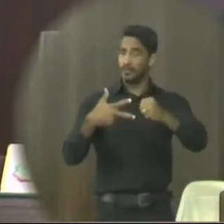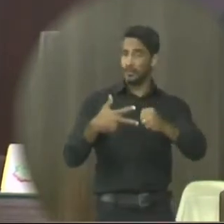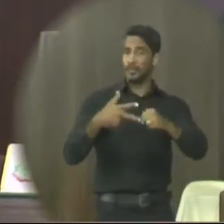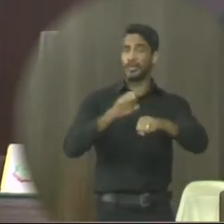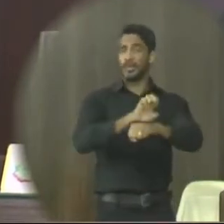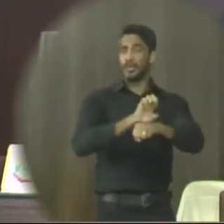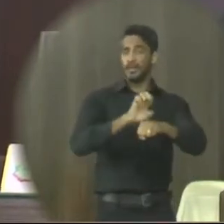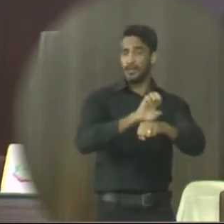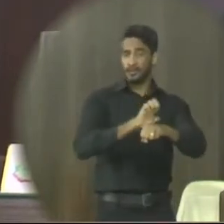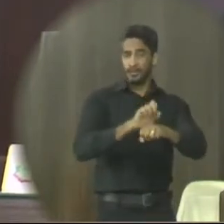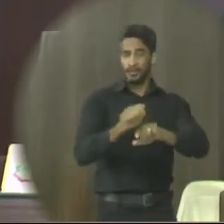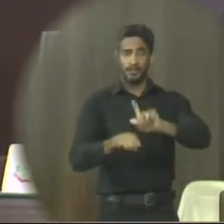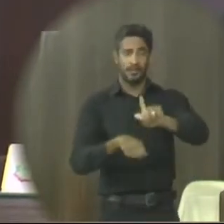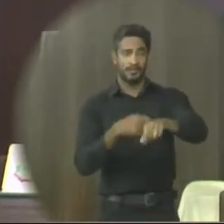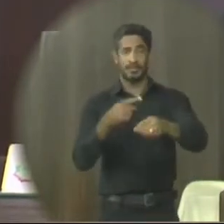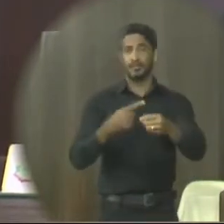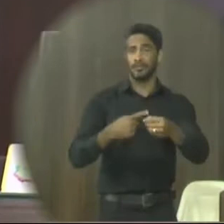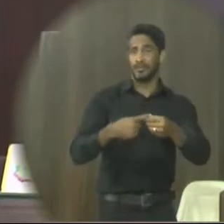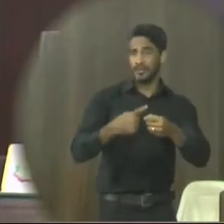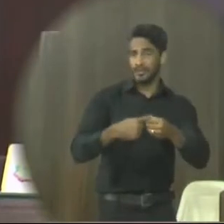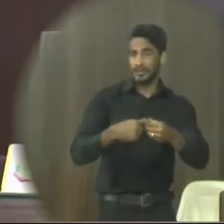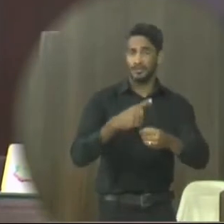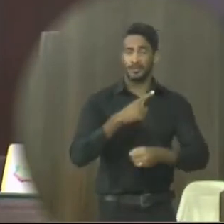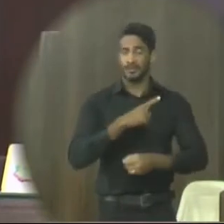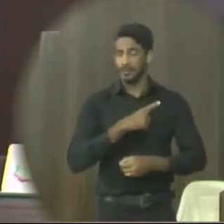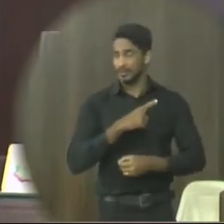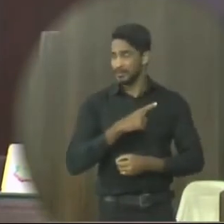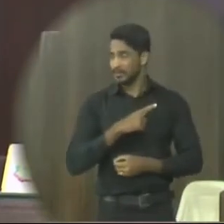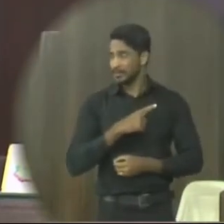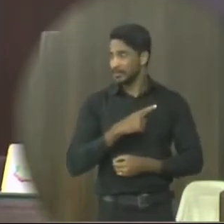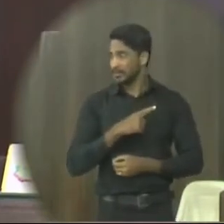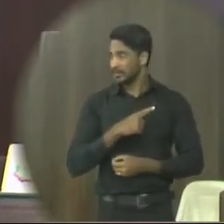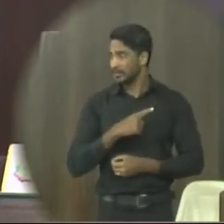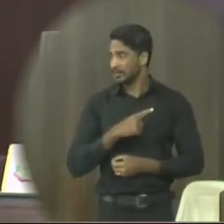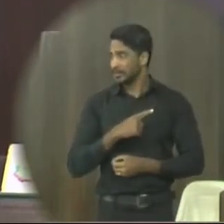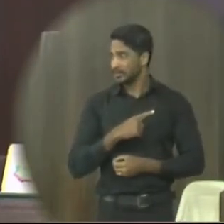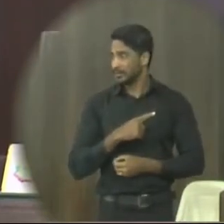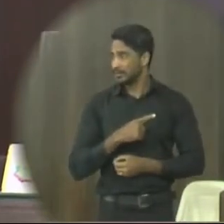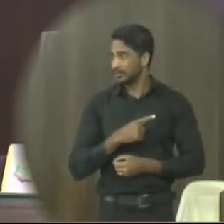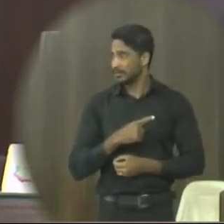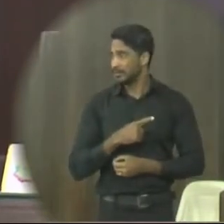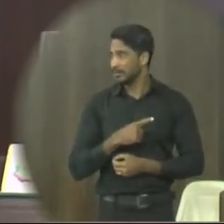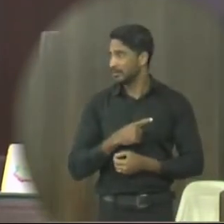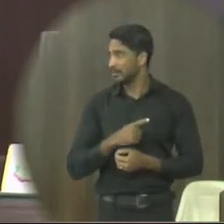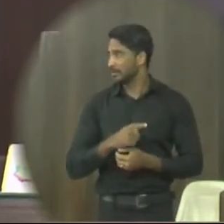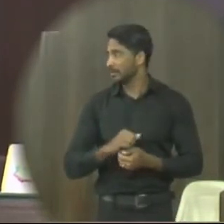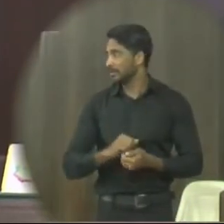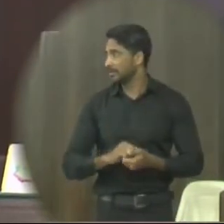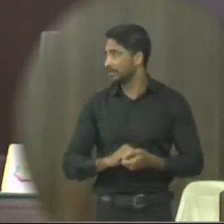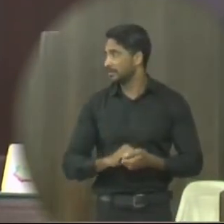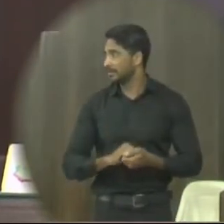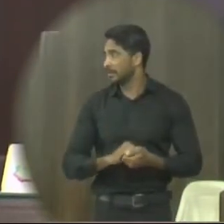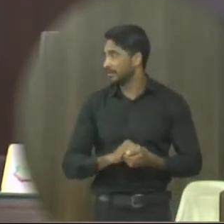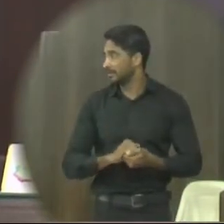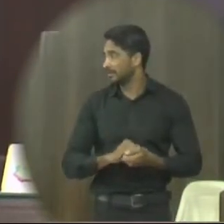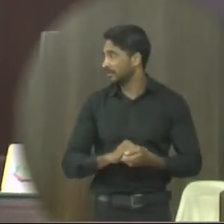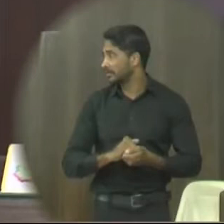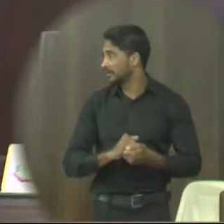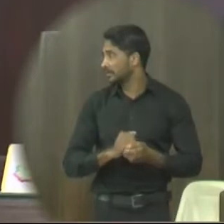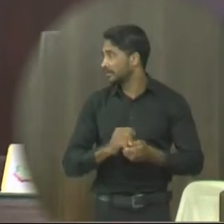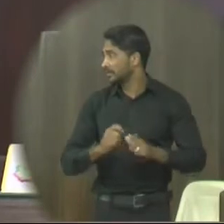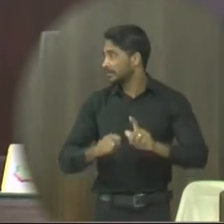administração do município, tarefa que engloba-se a criação e estruturação dos órgãos públicos de